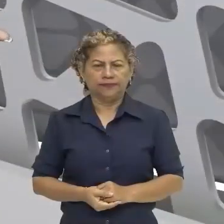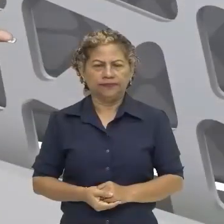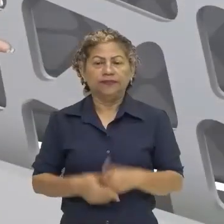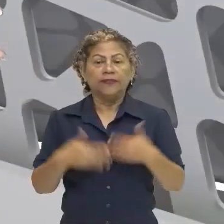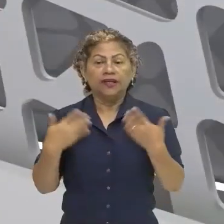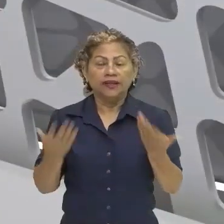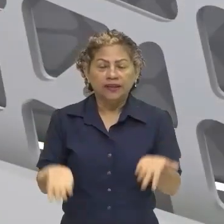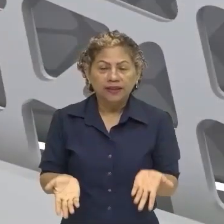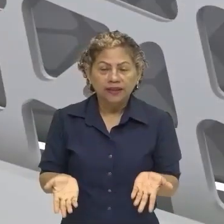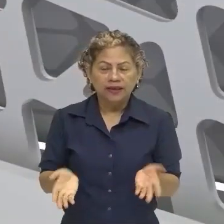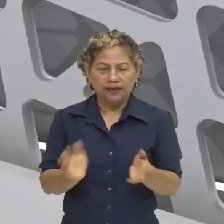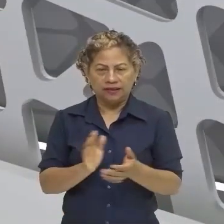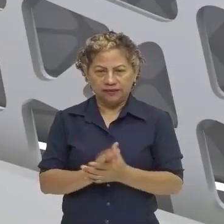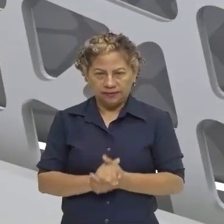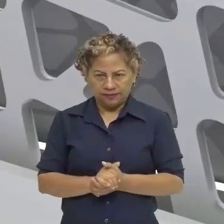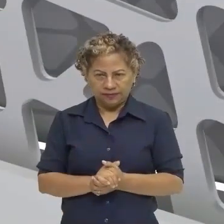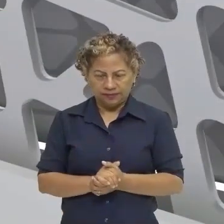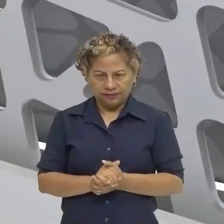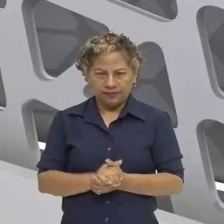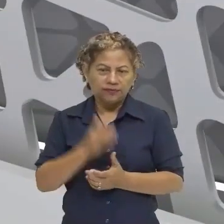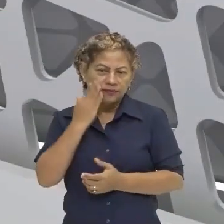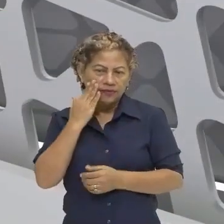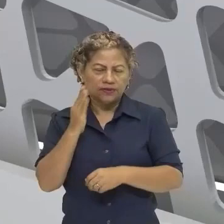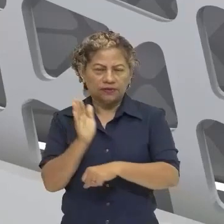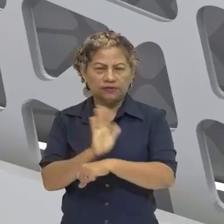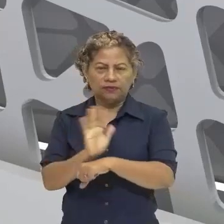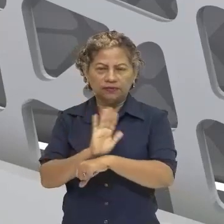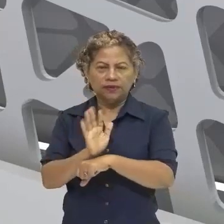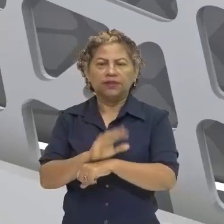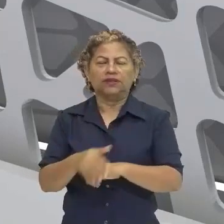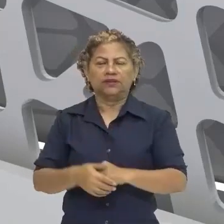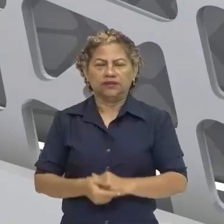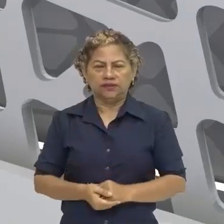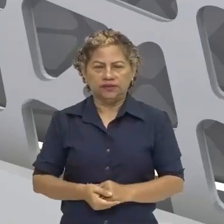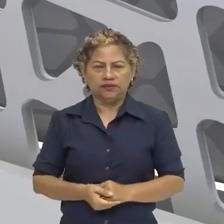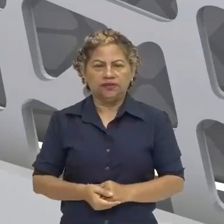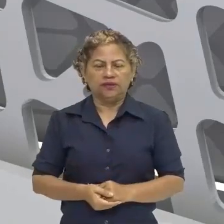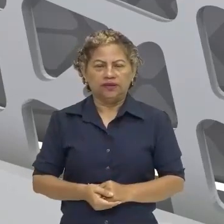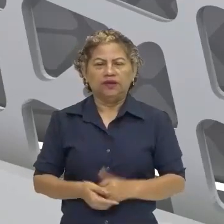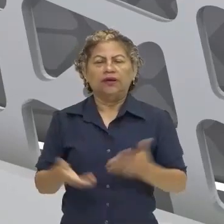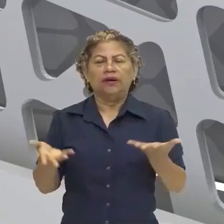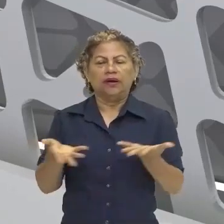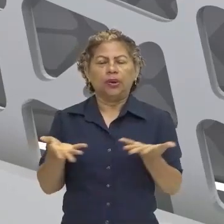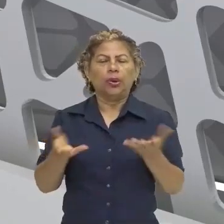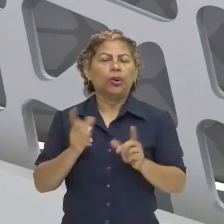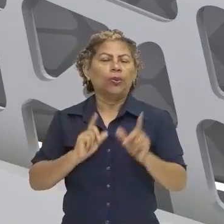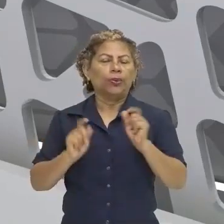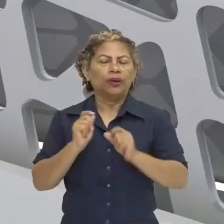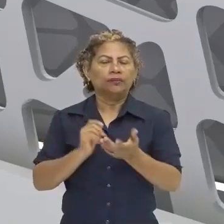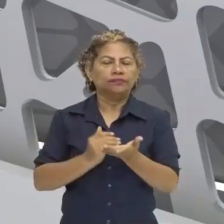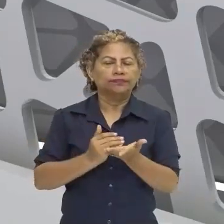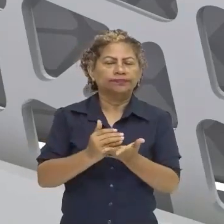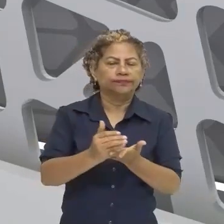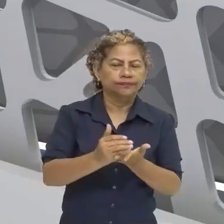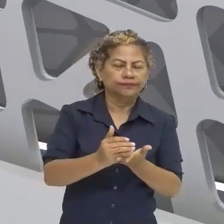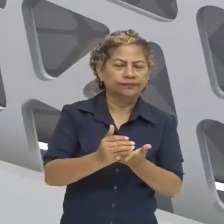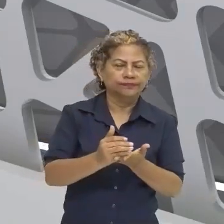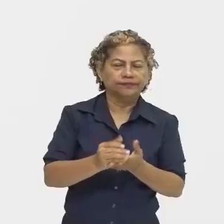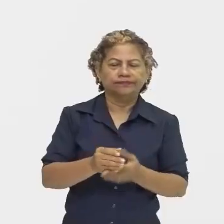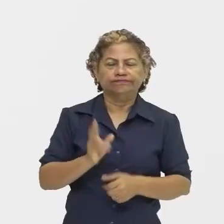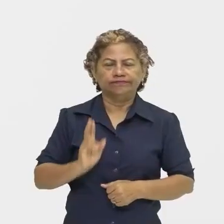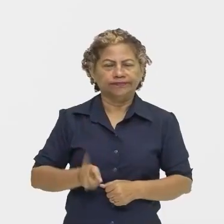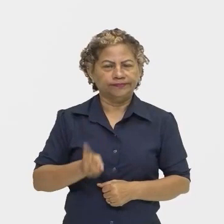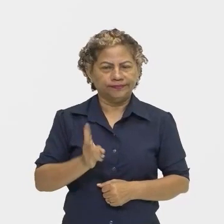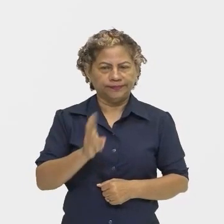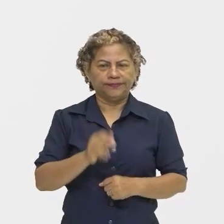Muito bem, pessoal. Após assistirmos o vídeo, nos retrata o quê? O princípio da